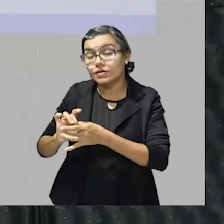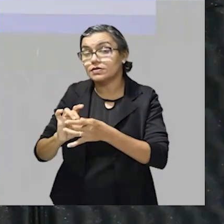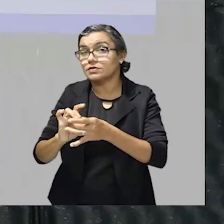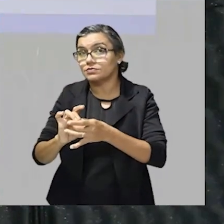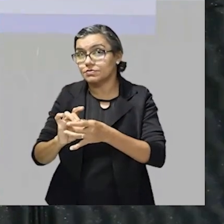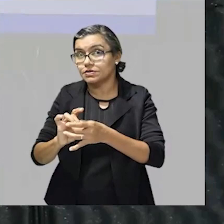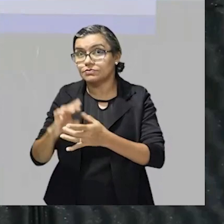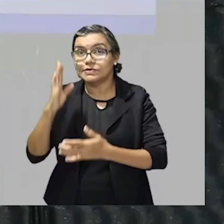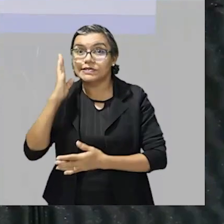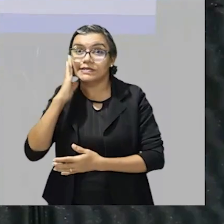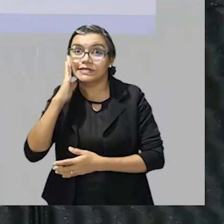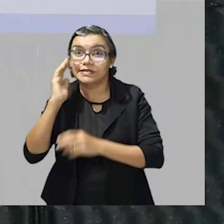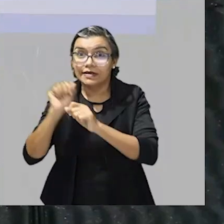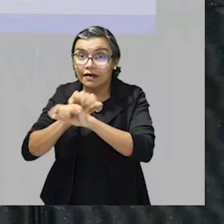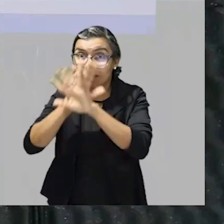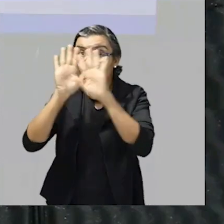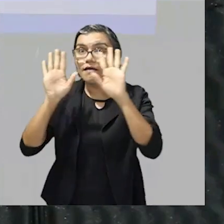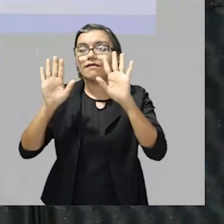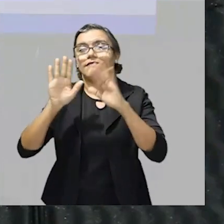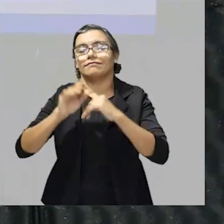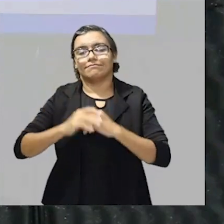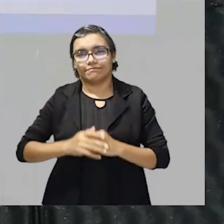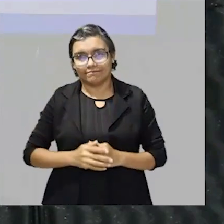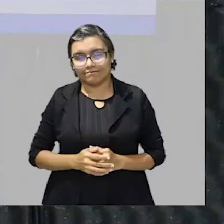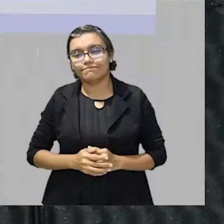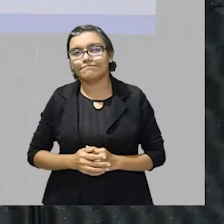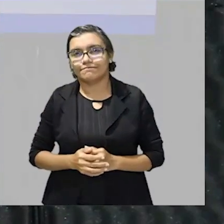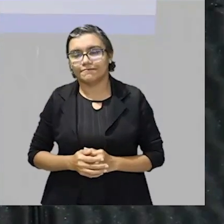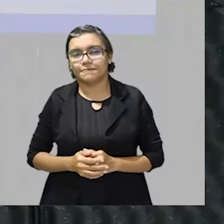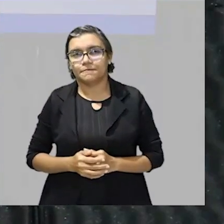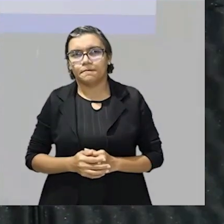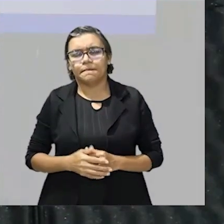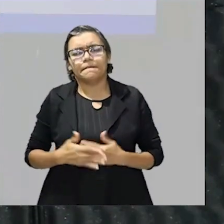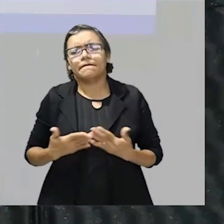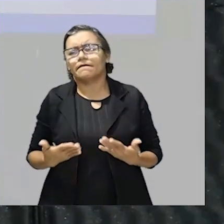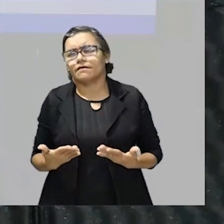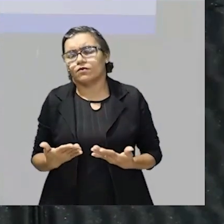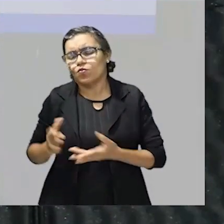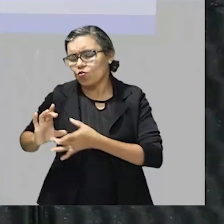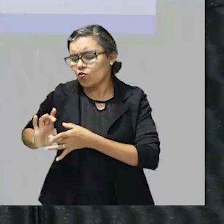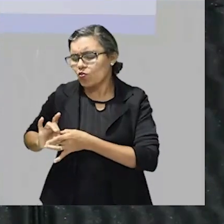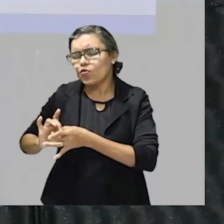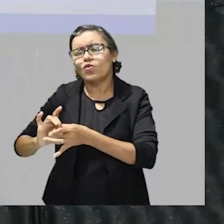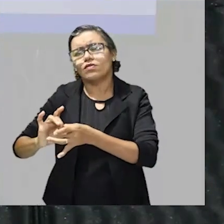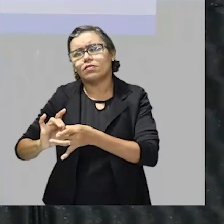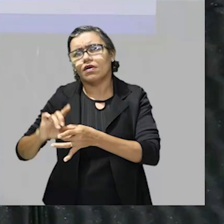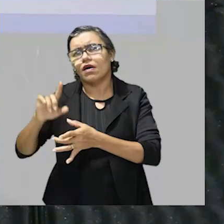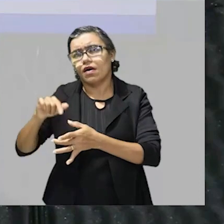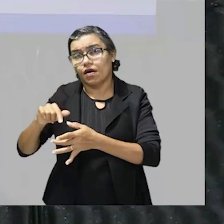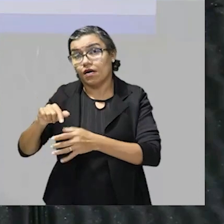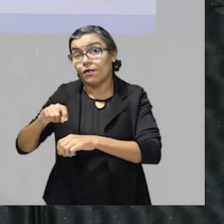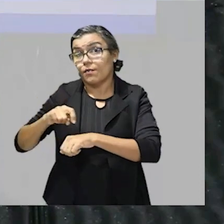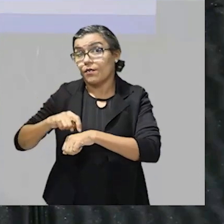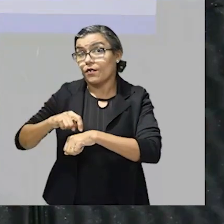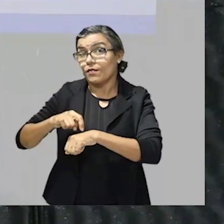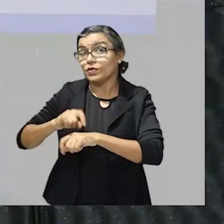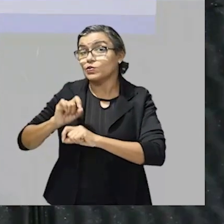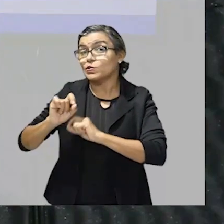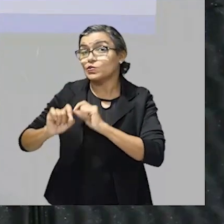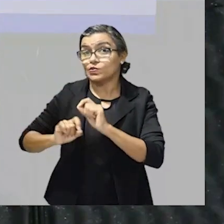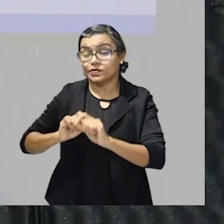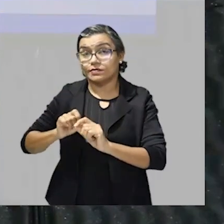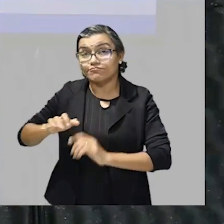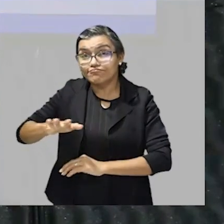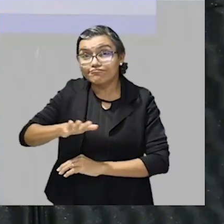errado certo então o que que é um contexto é a circunstância Ou seja